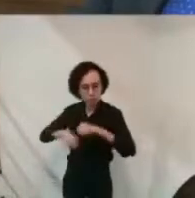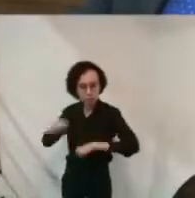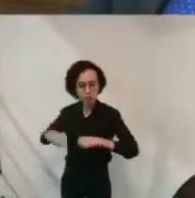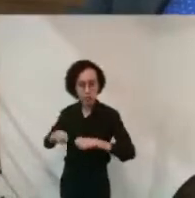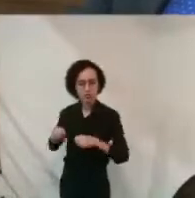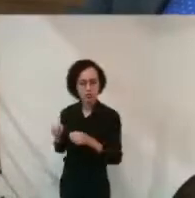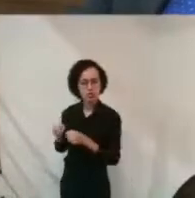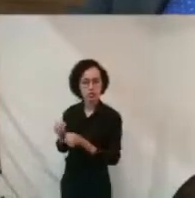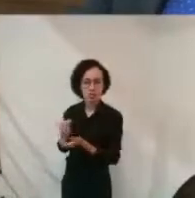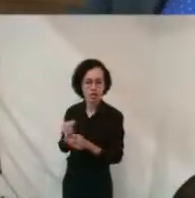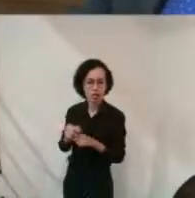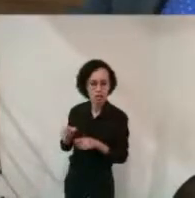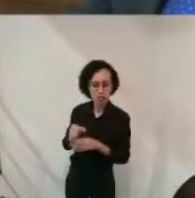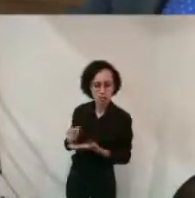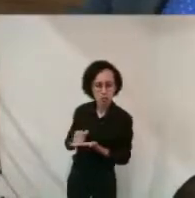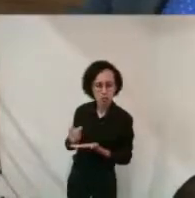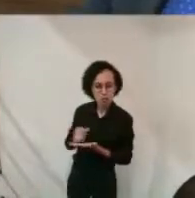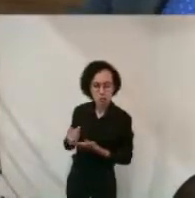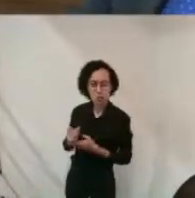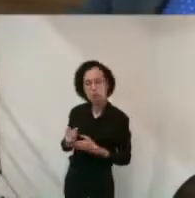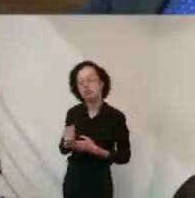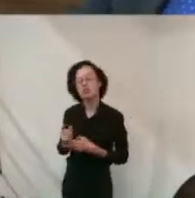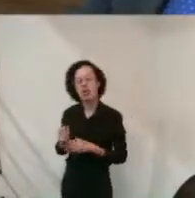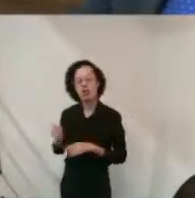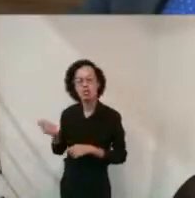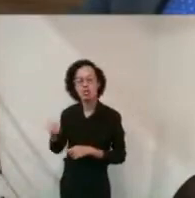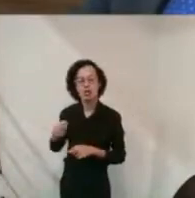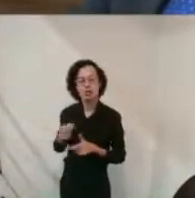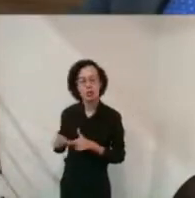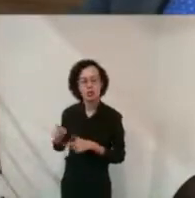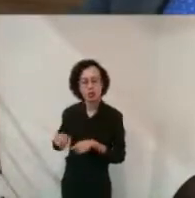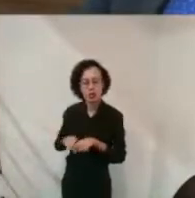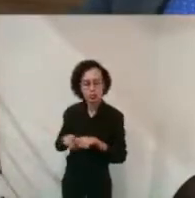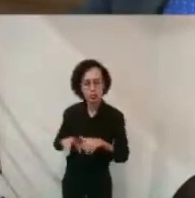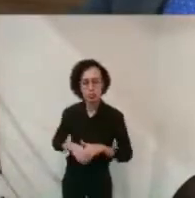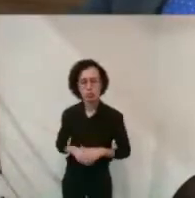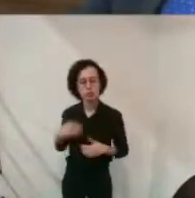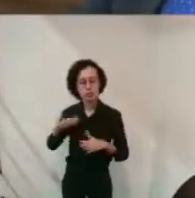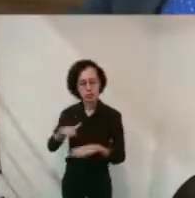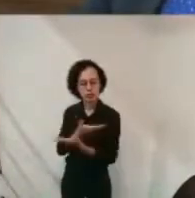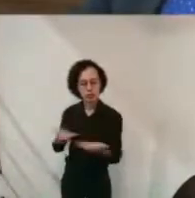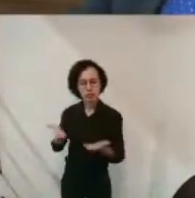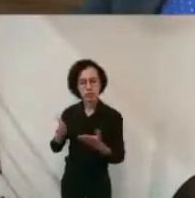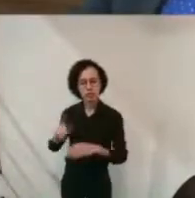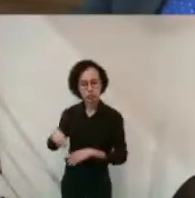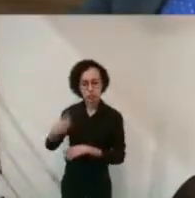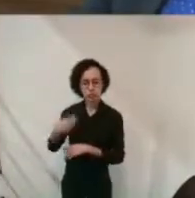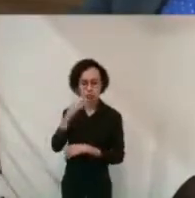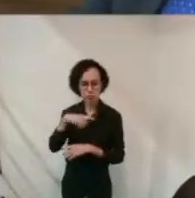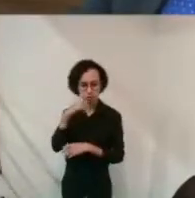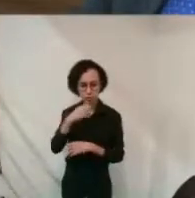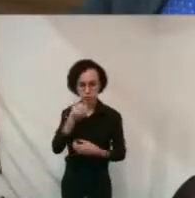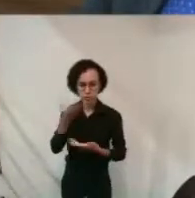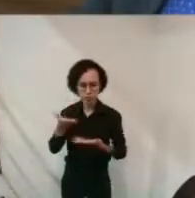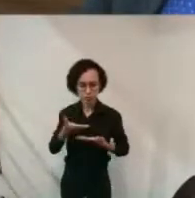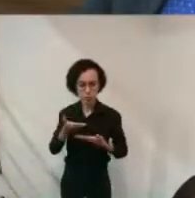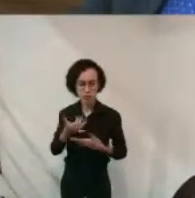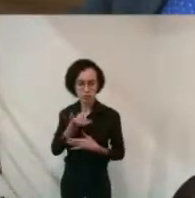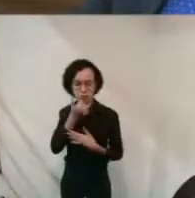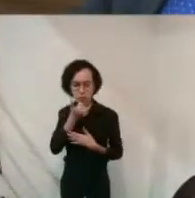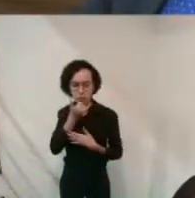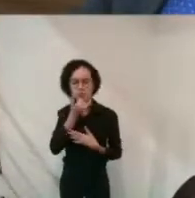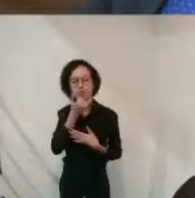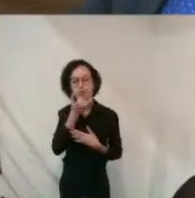aluga e tem todo o carinho de acolhê-los. A gente vai estar fazendo esse evento aqui no próximo domingo, mas sejam muito bem-vindos.